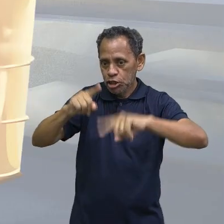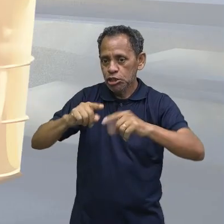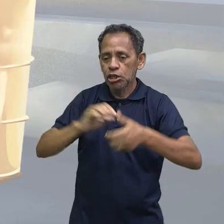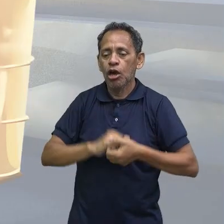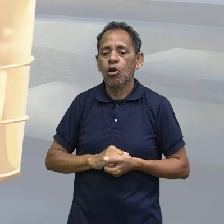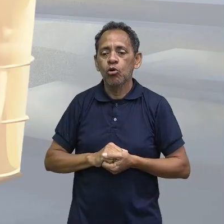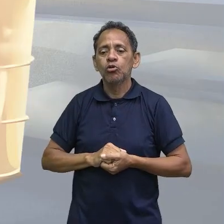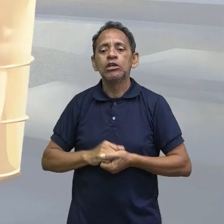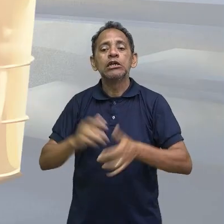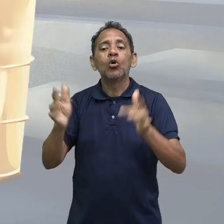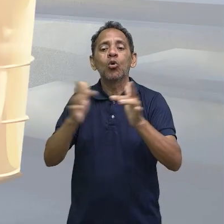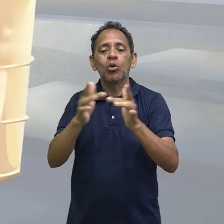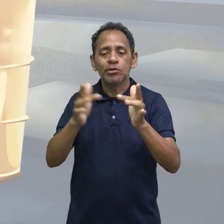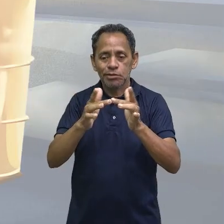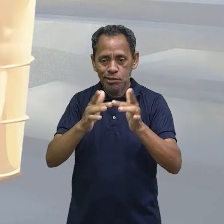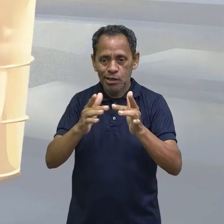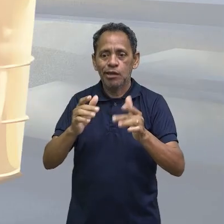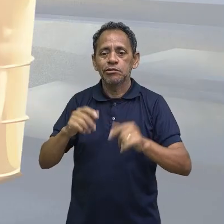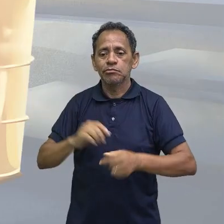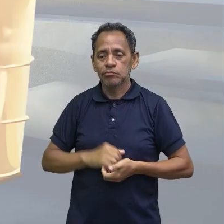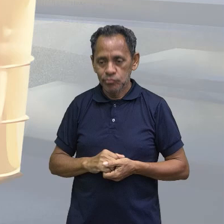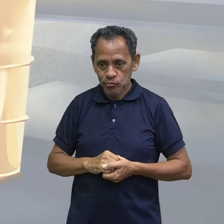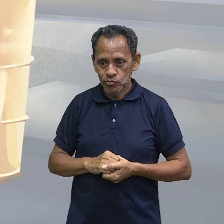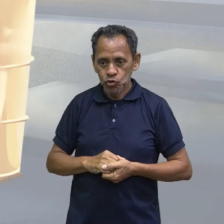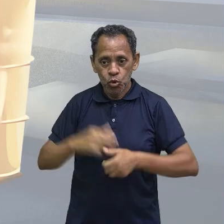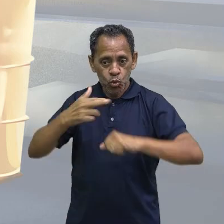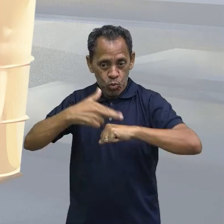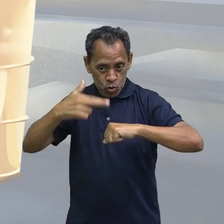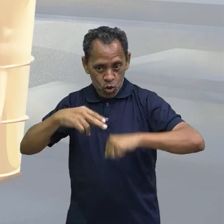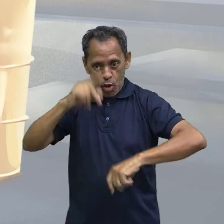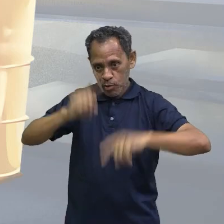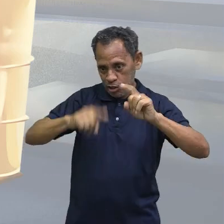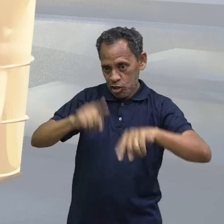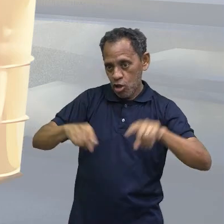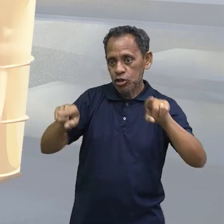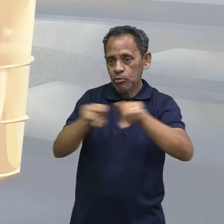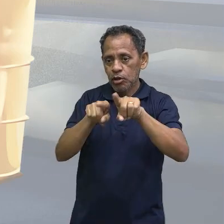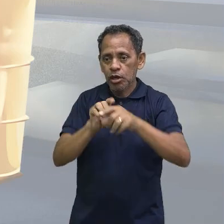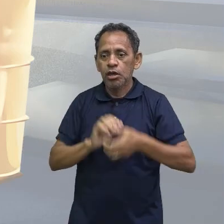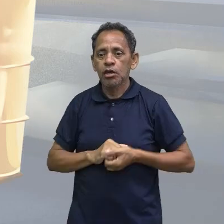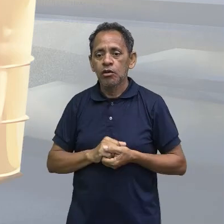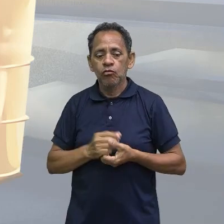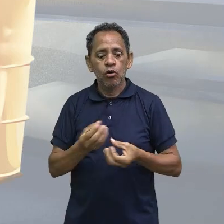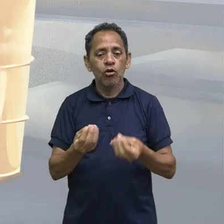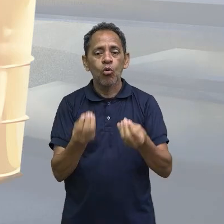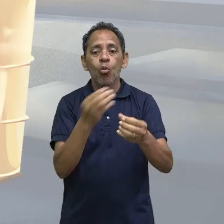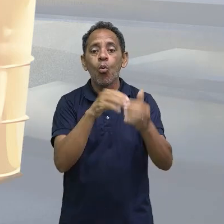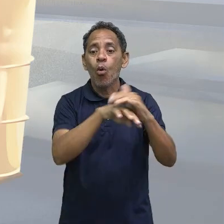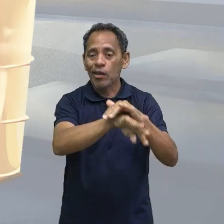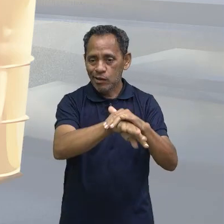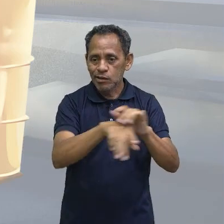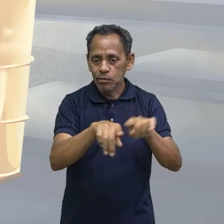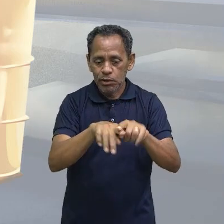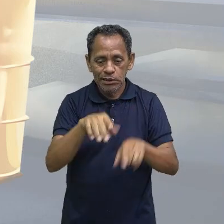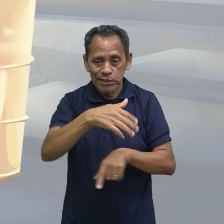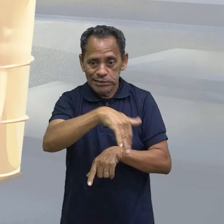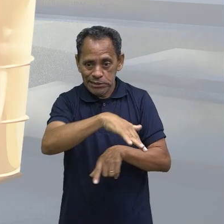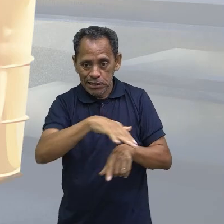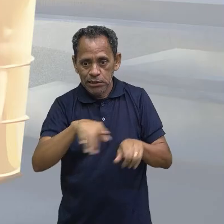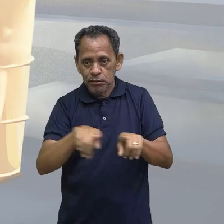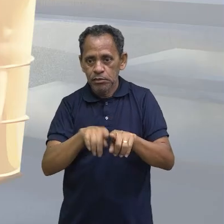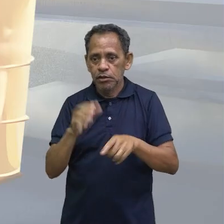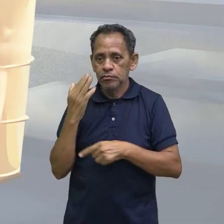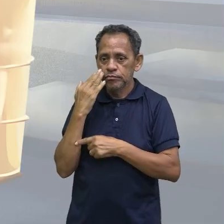césio teve contato naquela época, ele foi depositado e, né, está depositado ainda nesse ambiente, tá? Então, bora